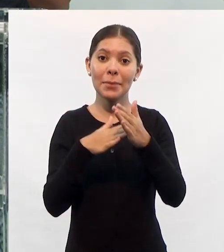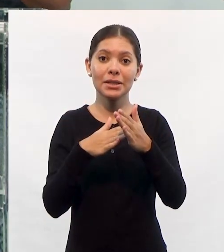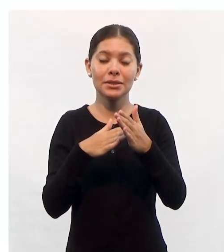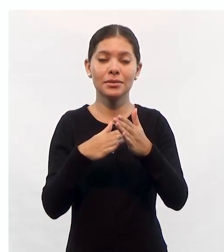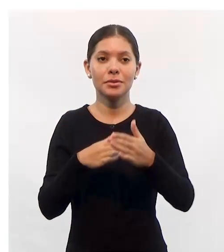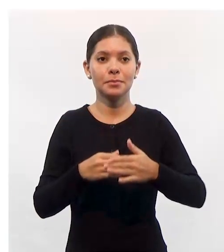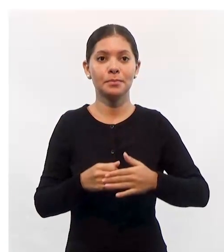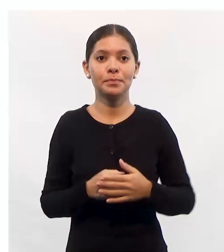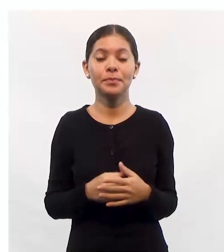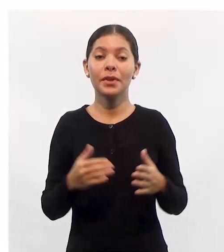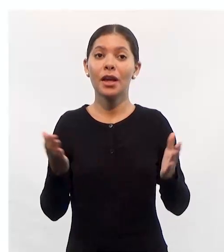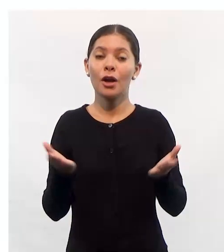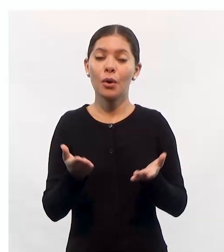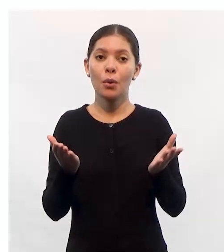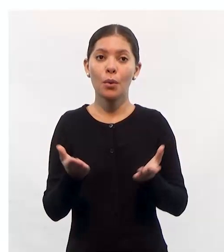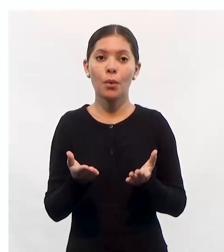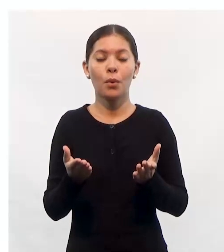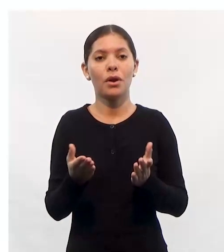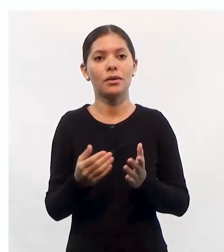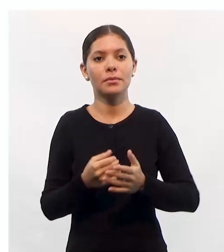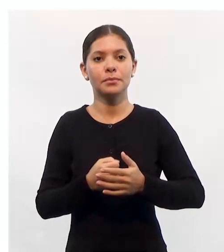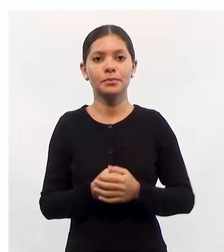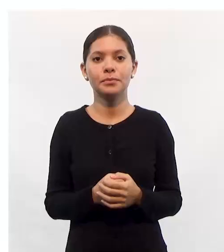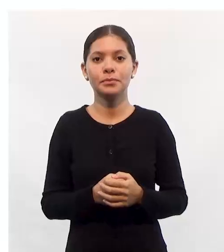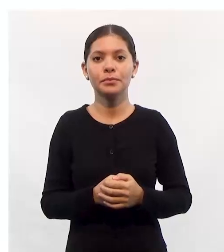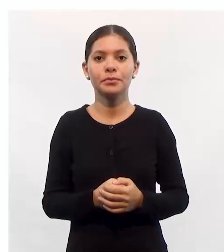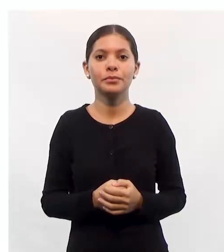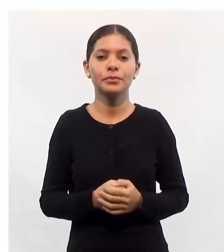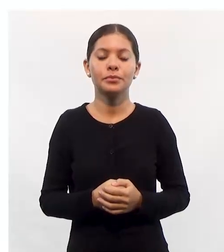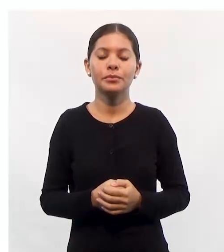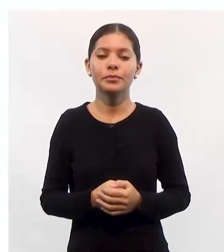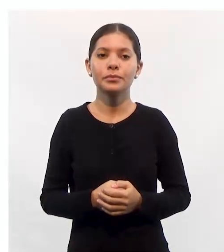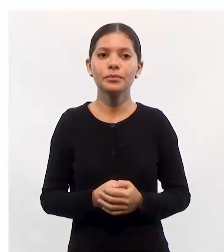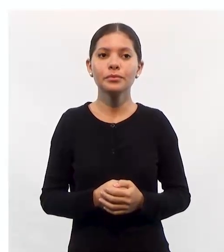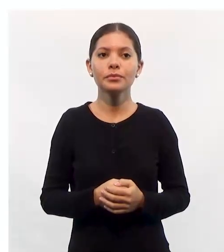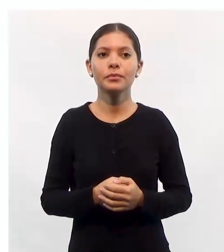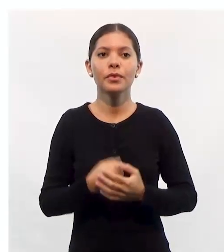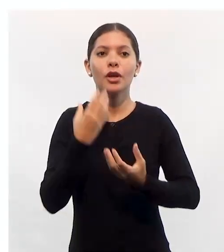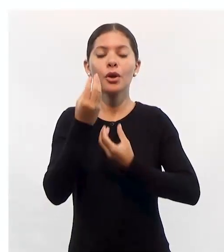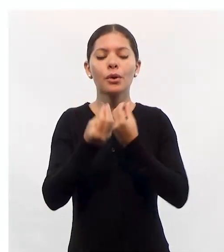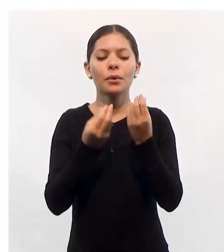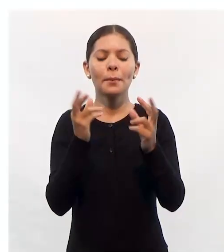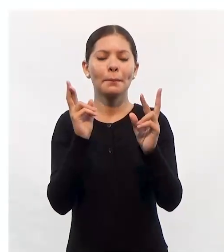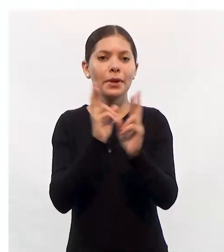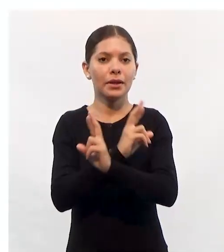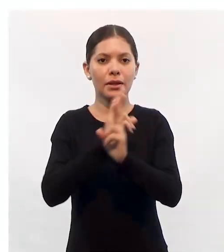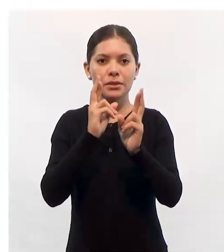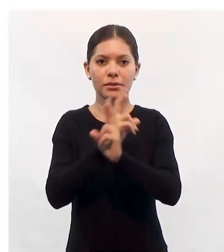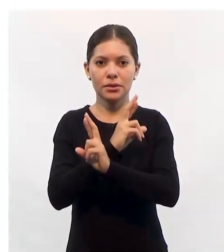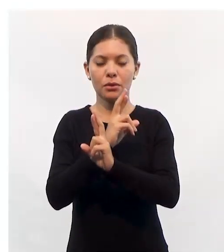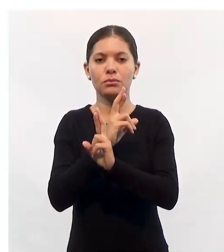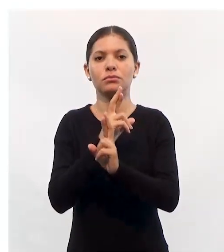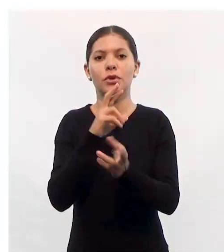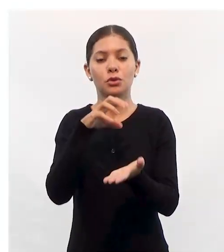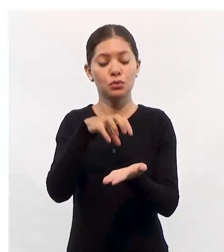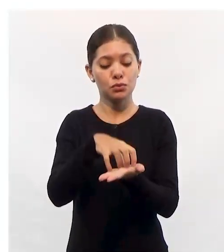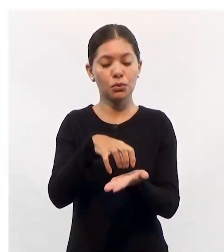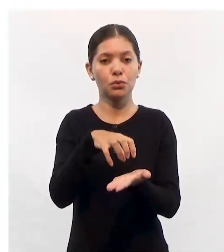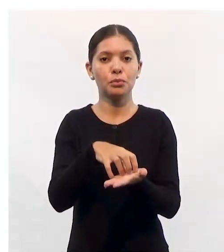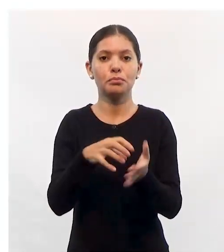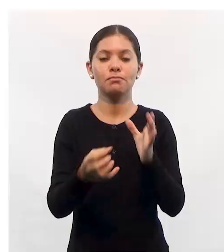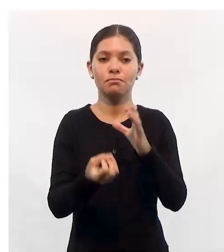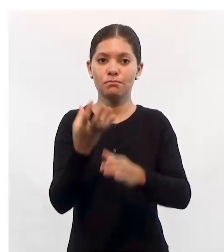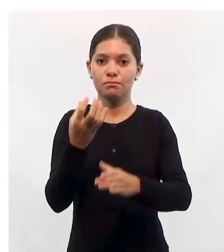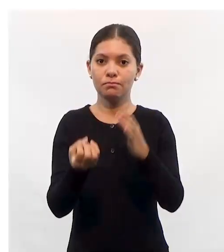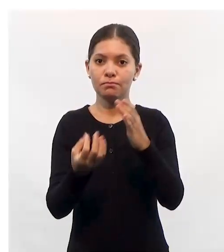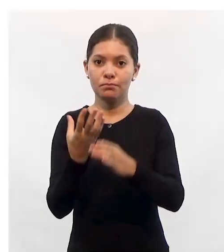máxima. Agora, o nível de utilização da capacidade instalada é dada pela relação entre o volume